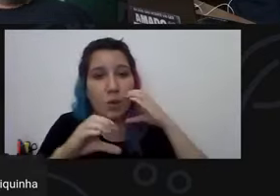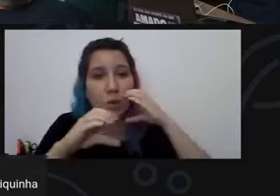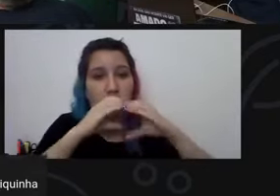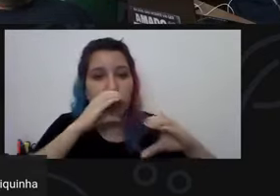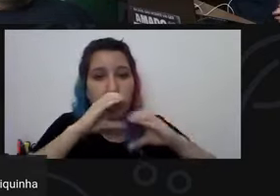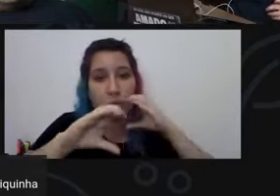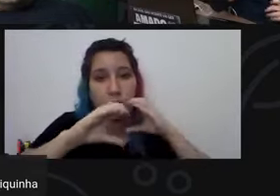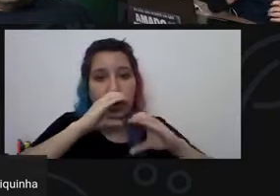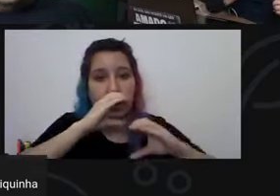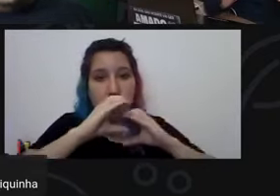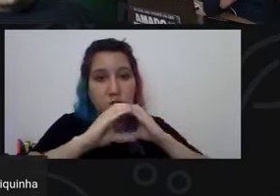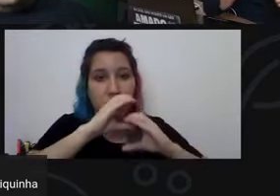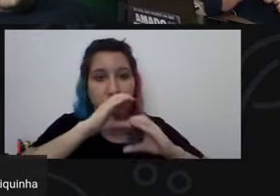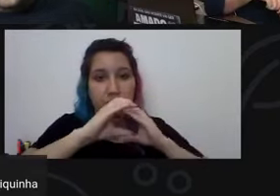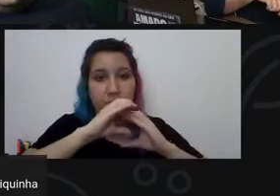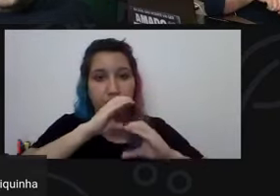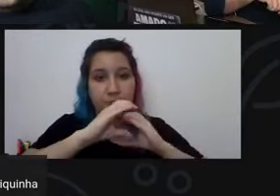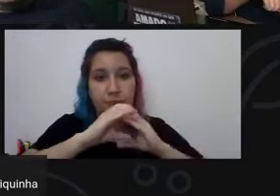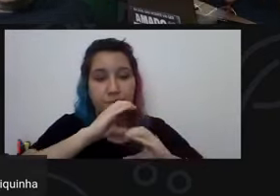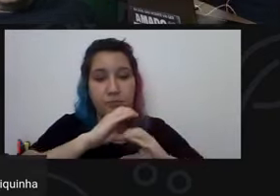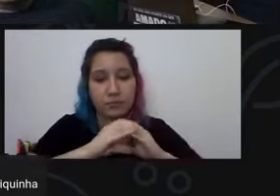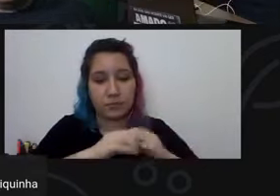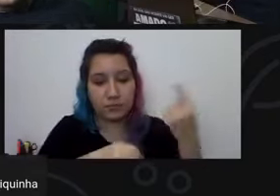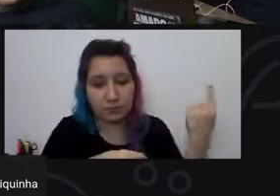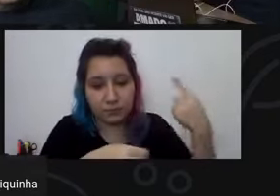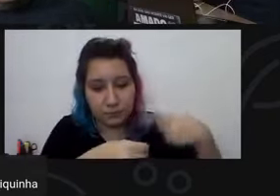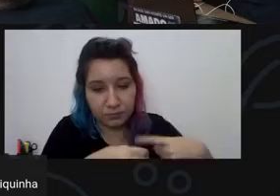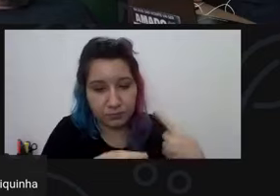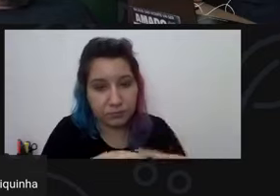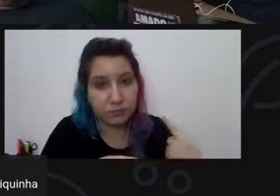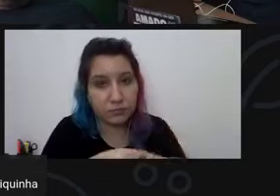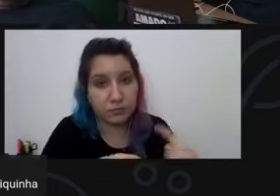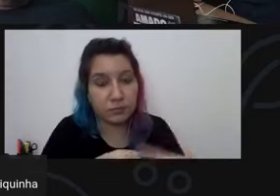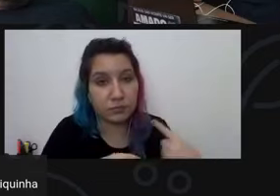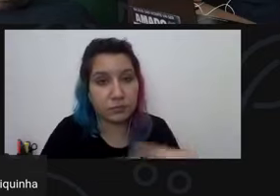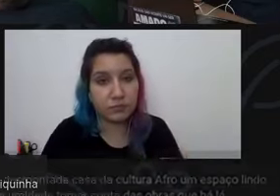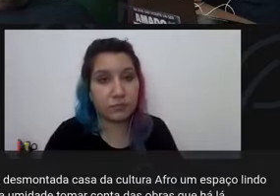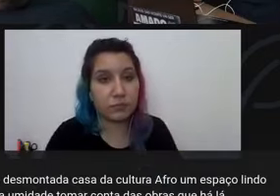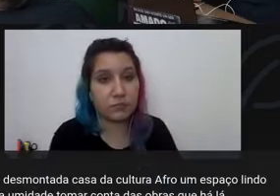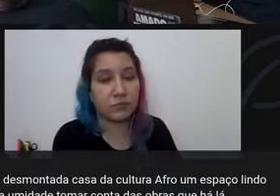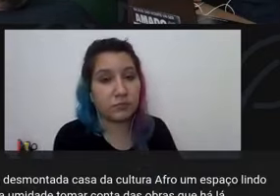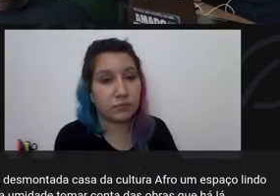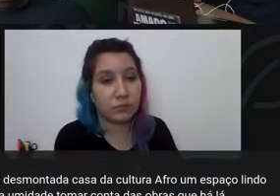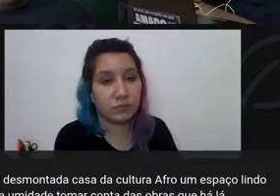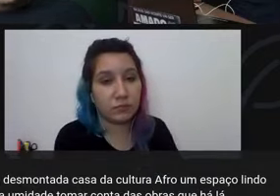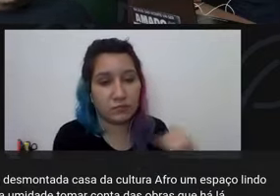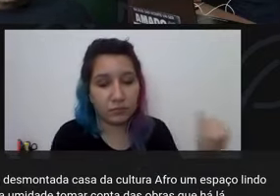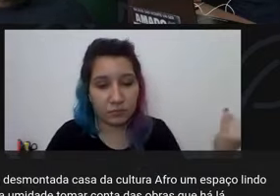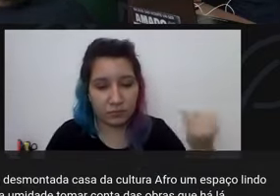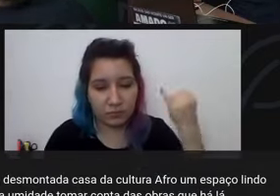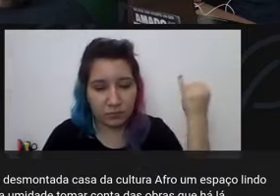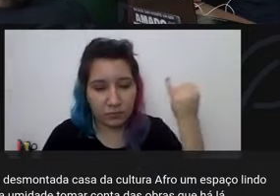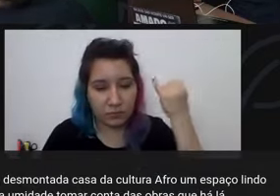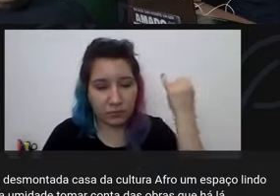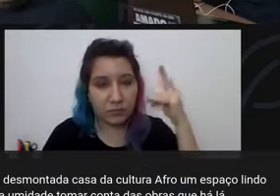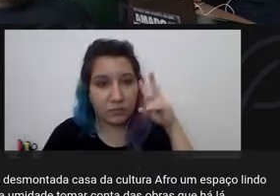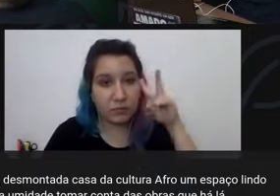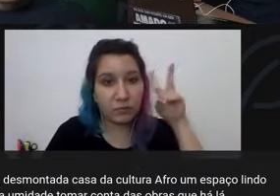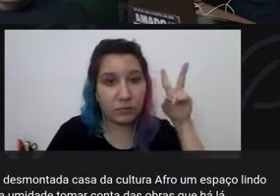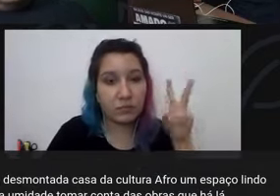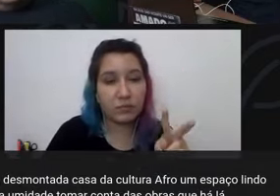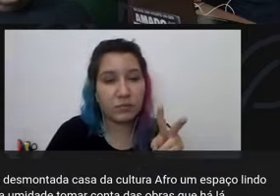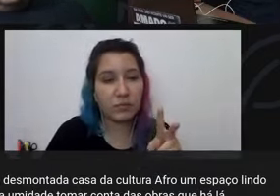grande problema de comunicação da cidade ligada ao turismo, né? E isso é importante todo mundo observar. Nós estamos no